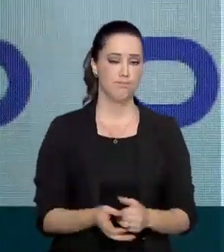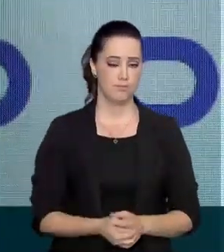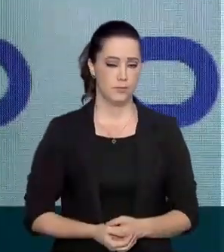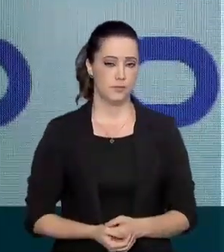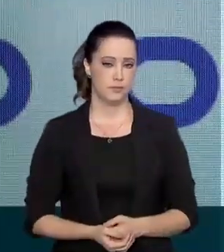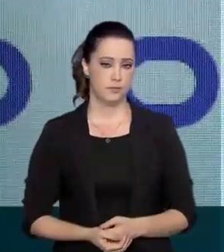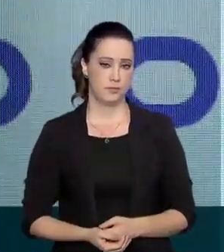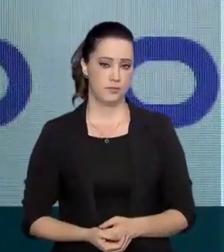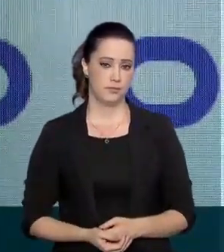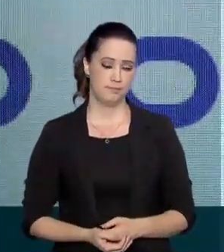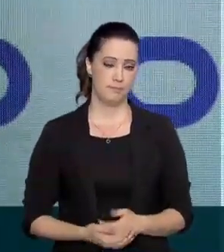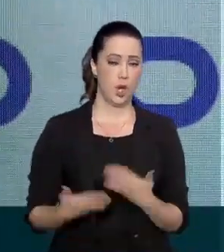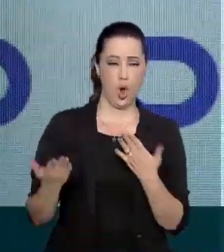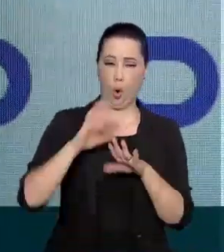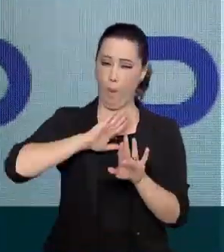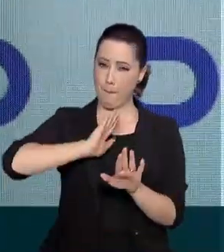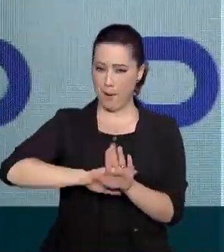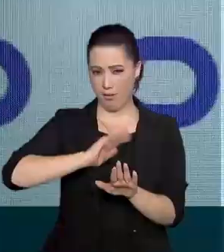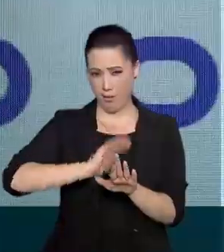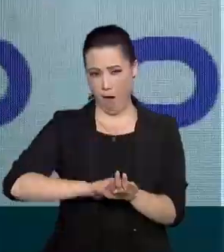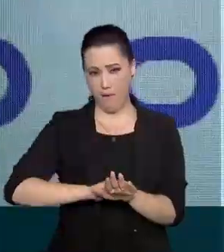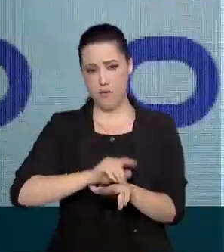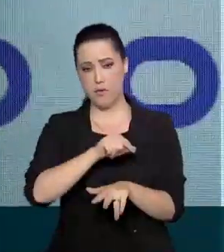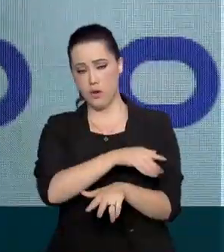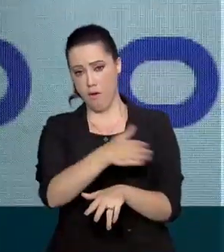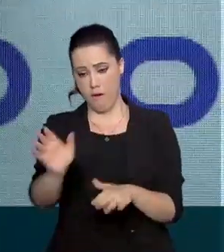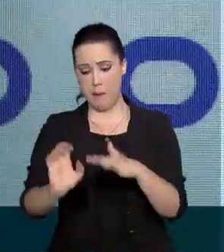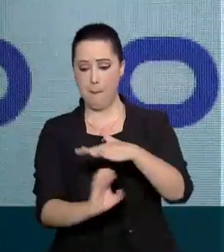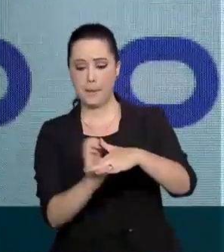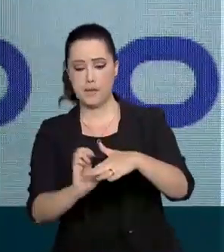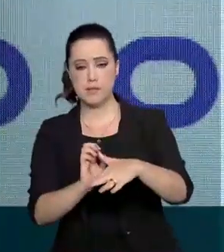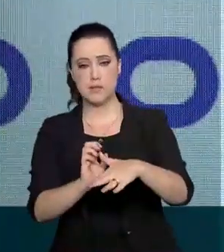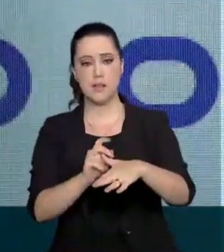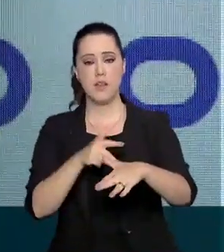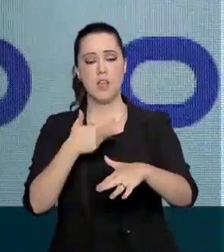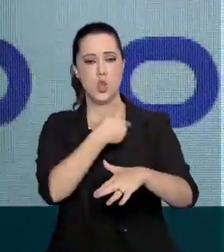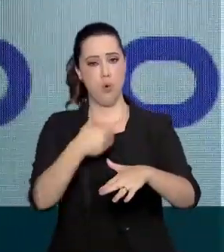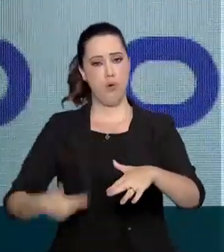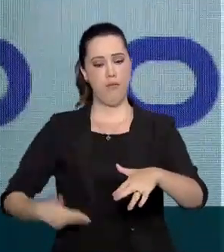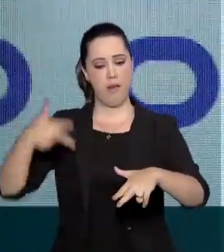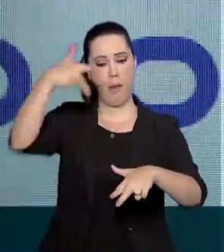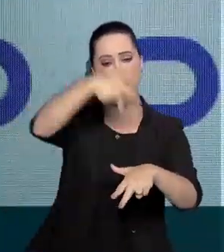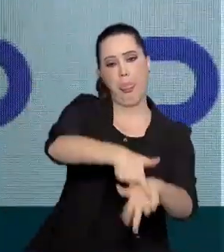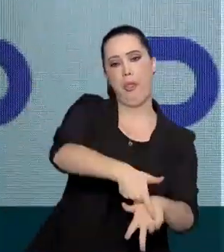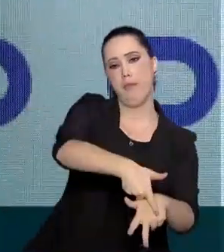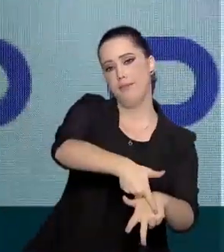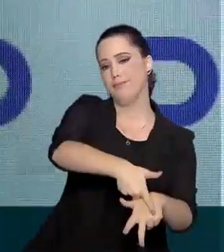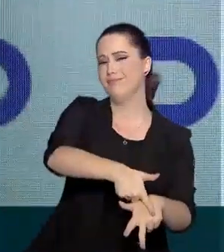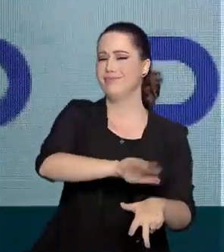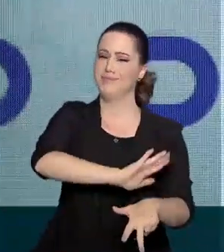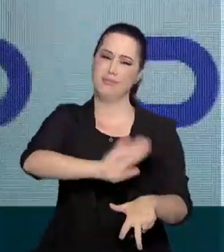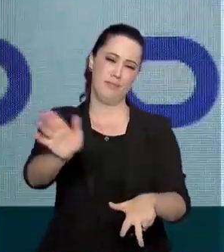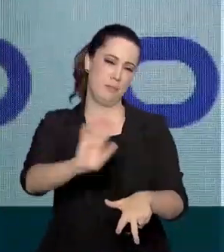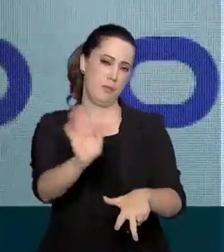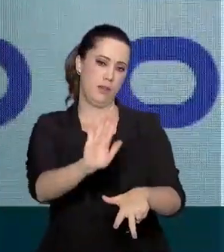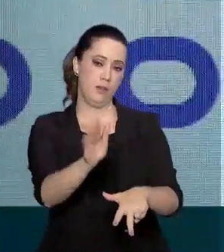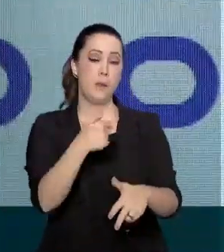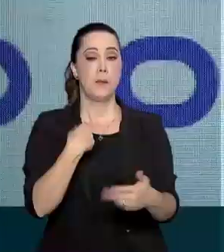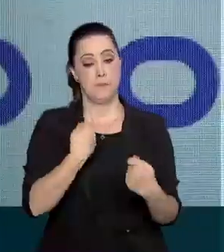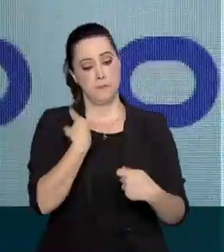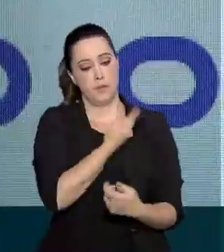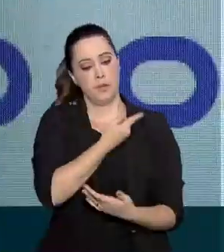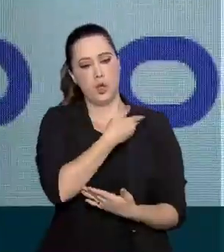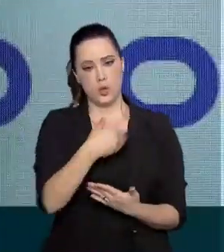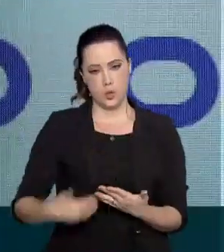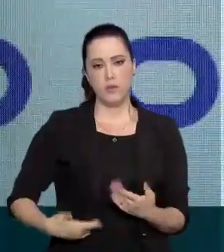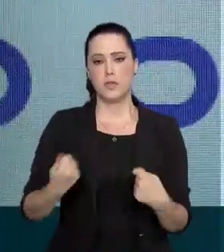É tirar o Estado de cima de vocês, é acreditar em vocês. E a economia também reage